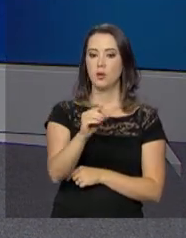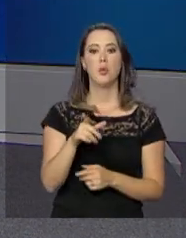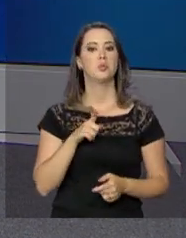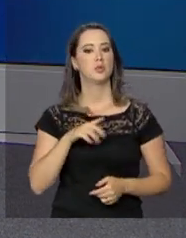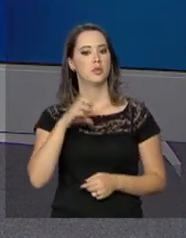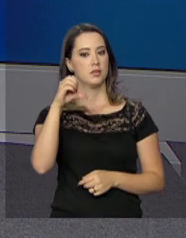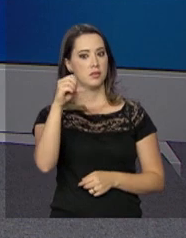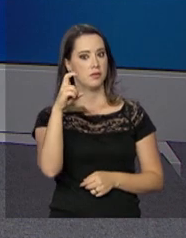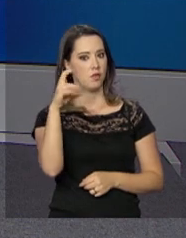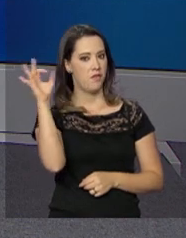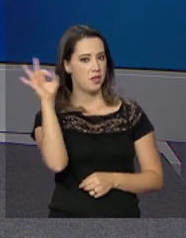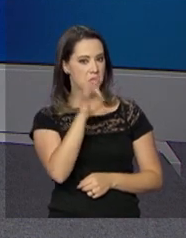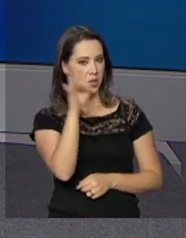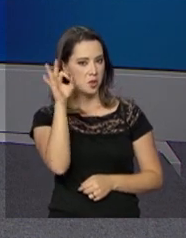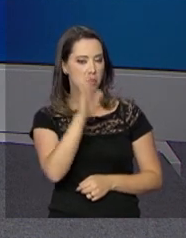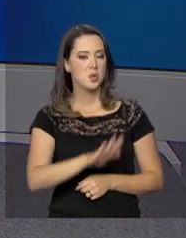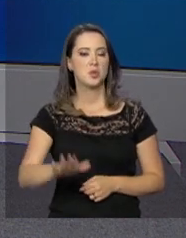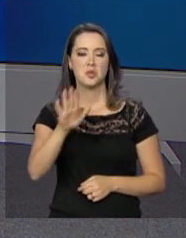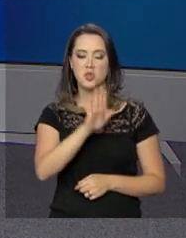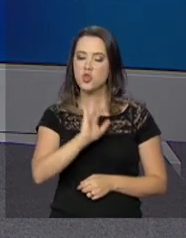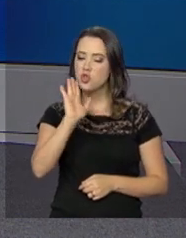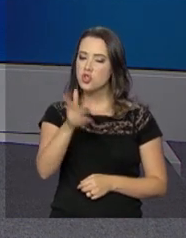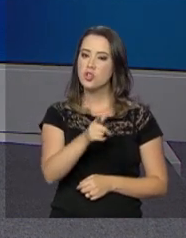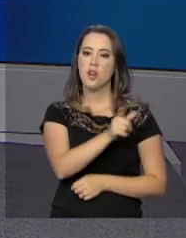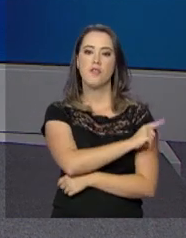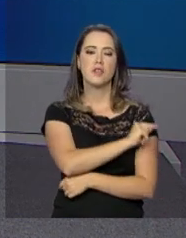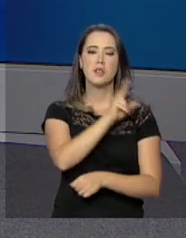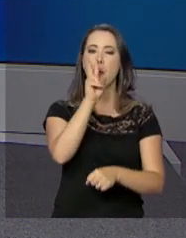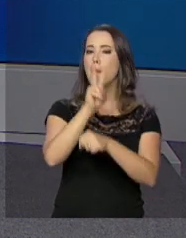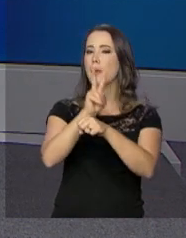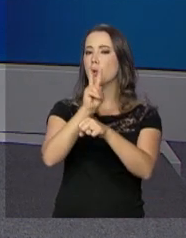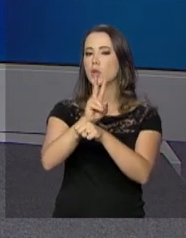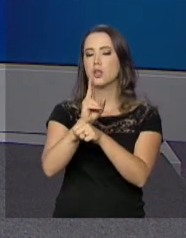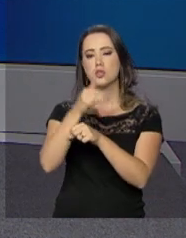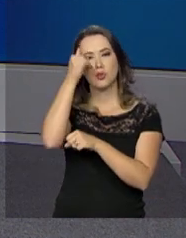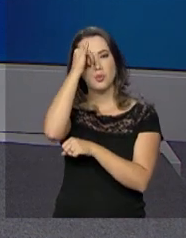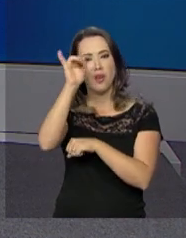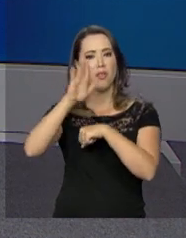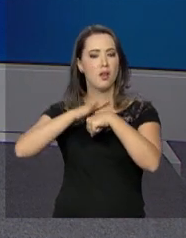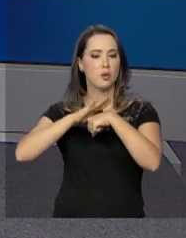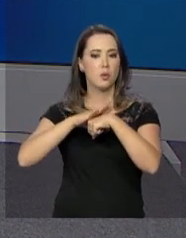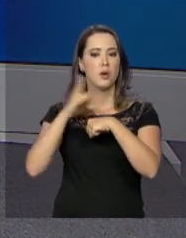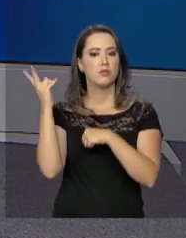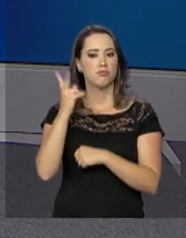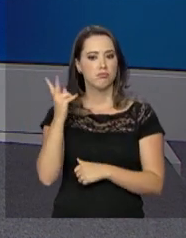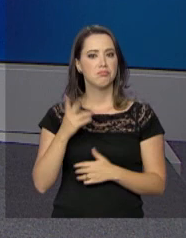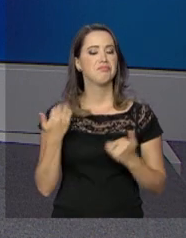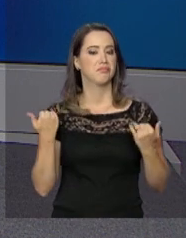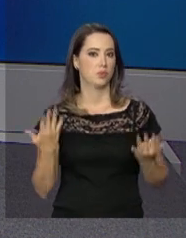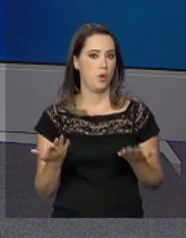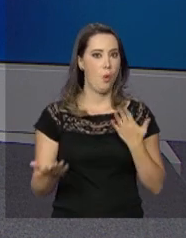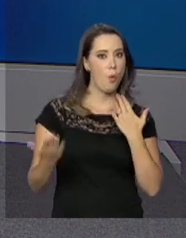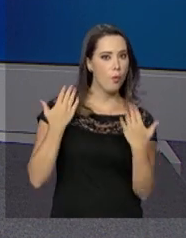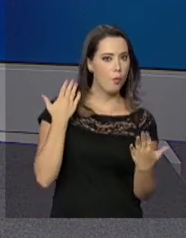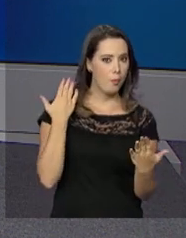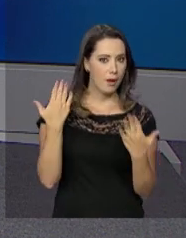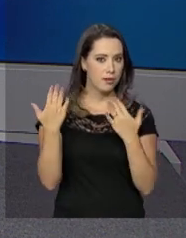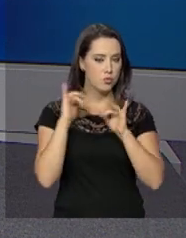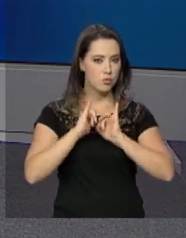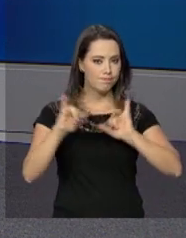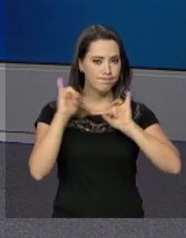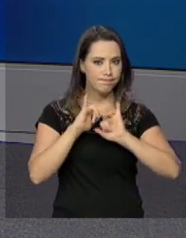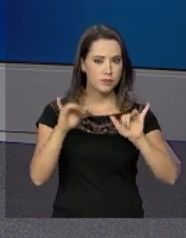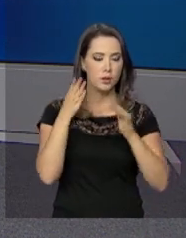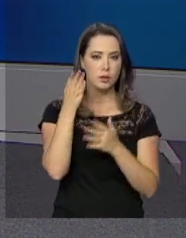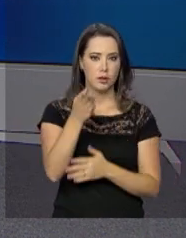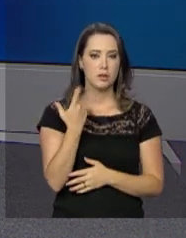95% das crianças foram vacinadas, estão protegidas contra a poliomielite e o sarampo. O balanço da campanha mostra que